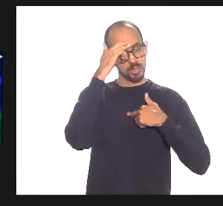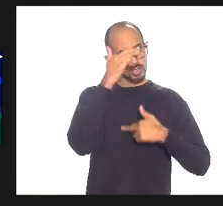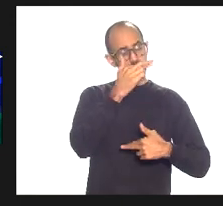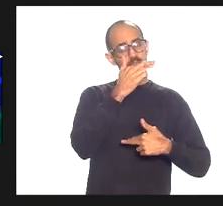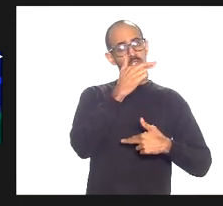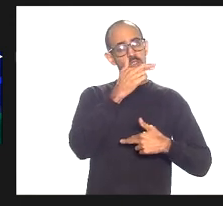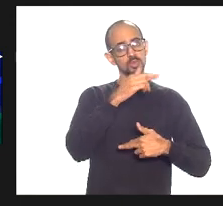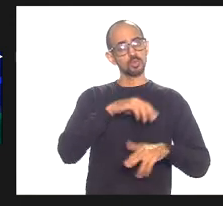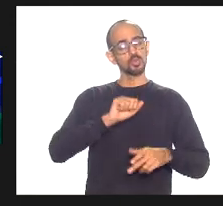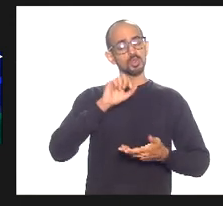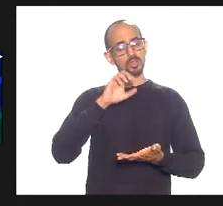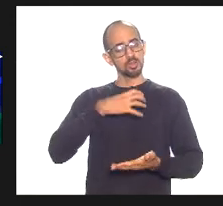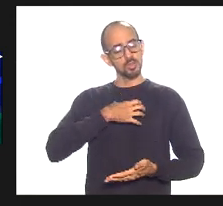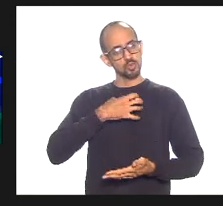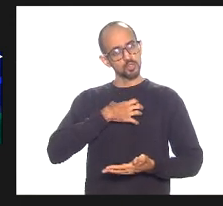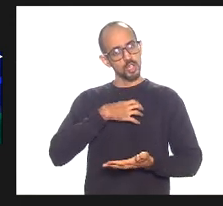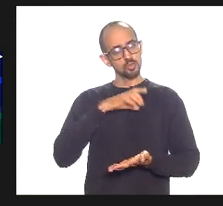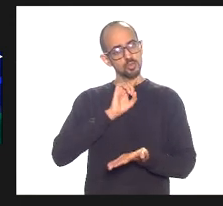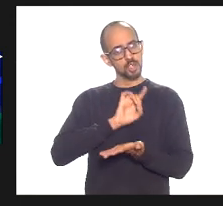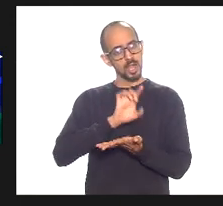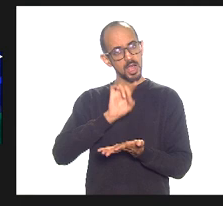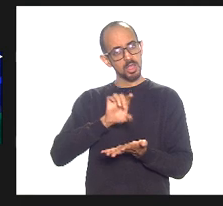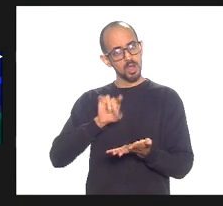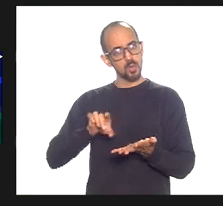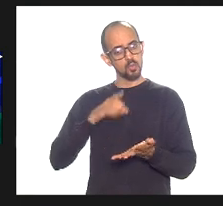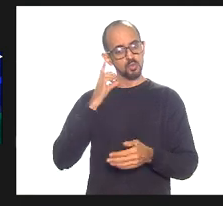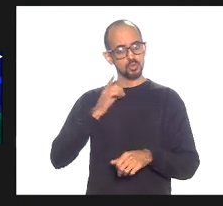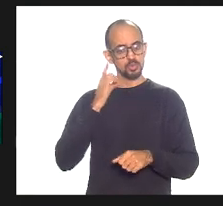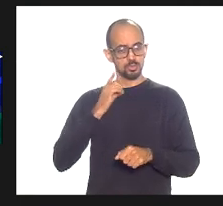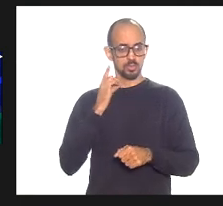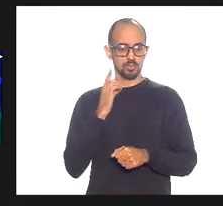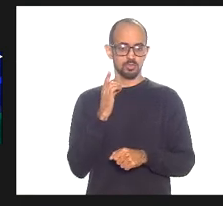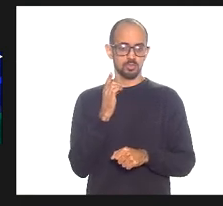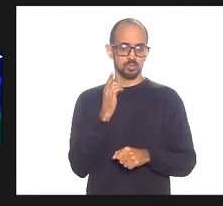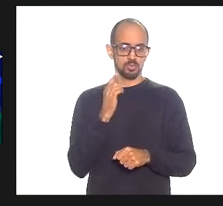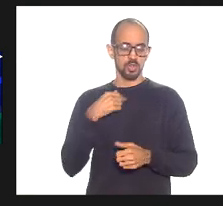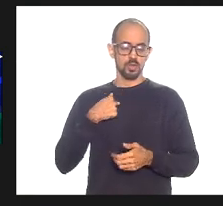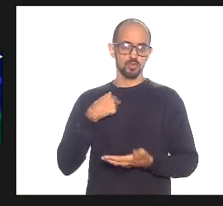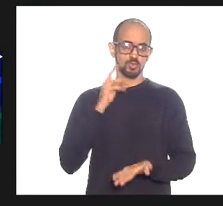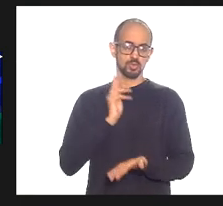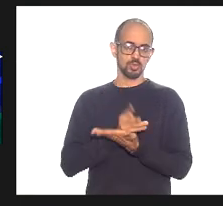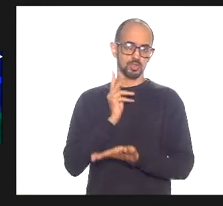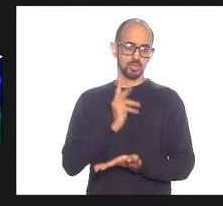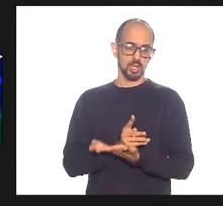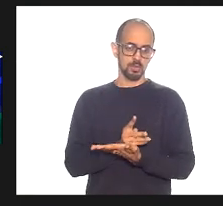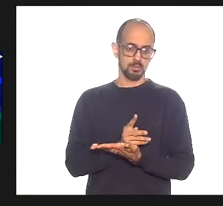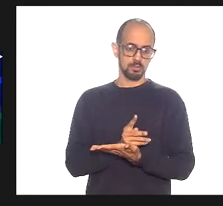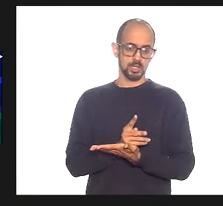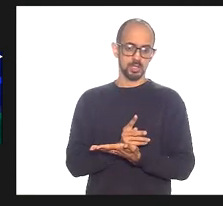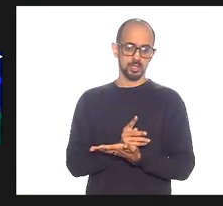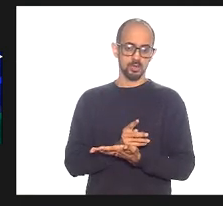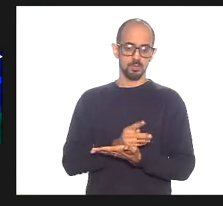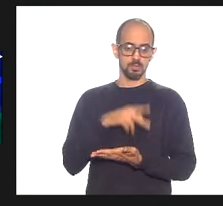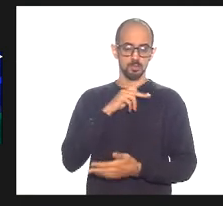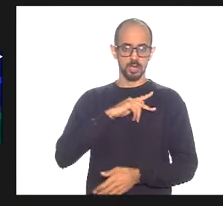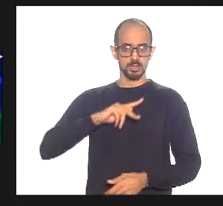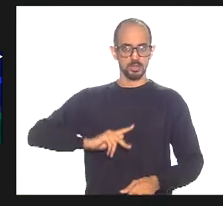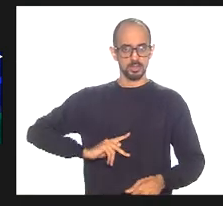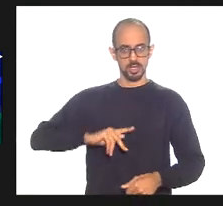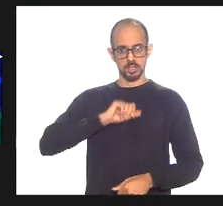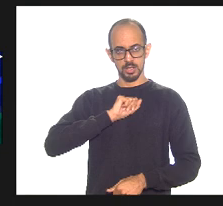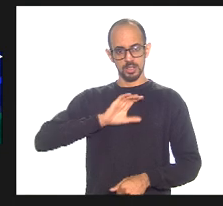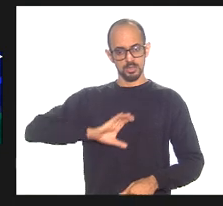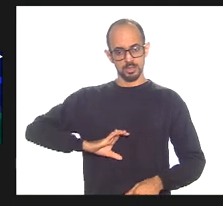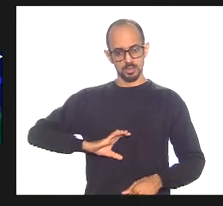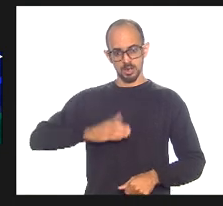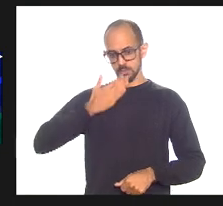posições de cada parlamentar Independência as convicções eu sempre sempre que o presidente não desce Lilo me pediu